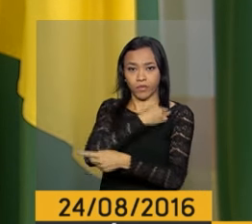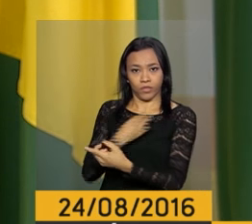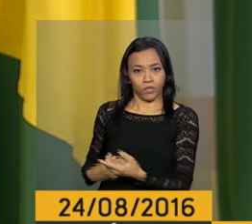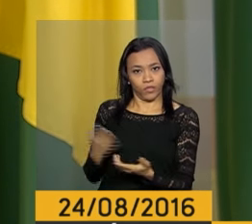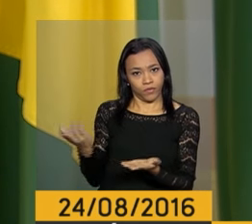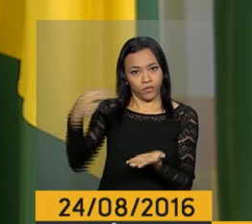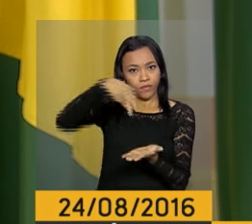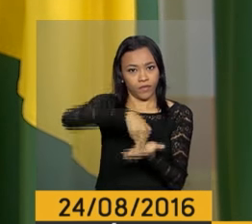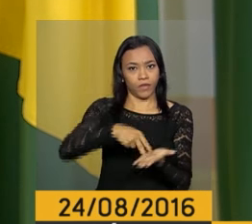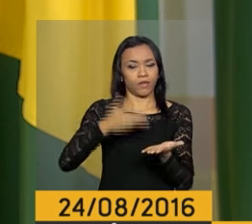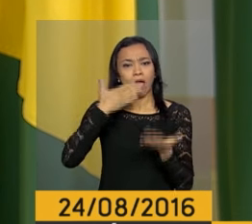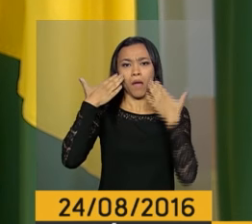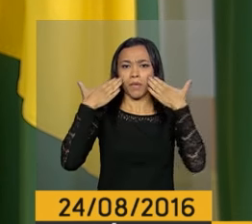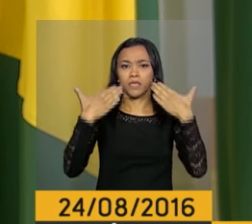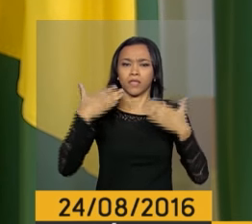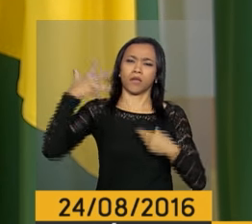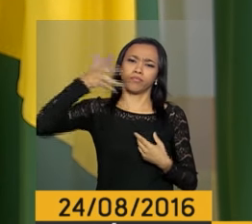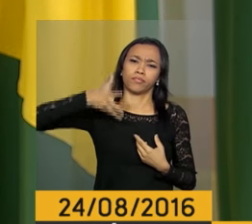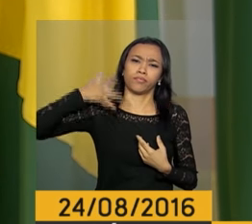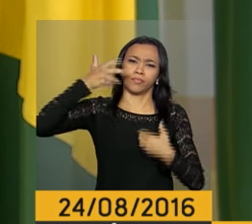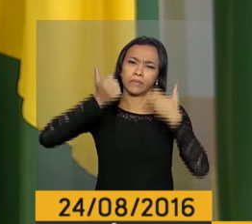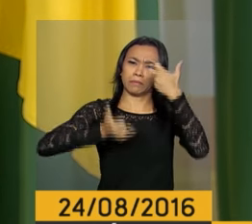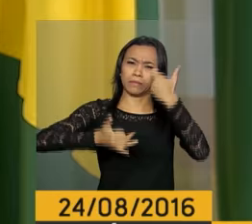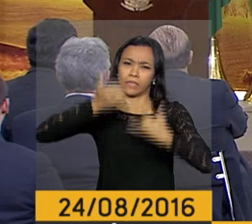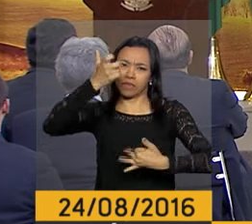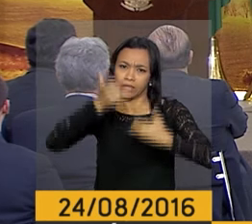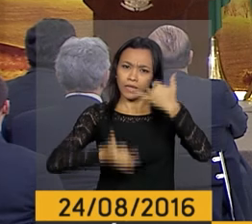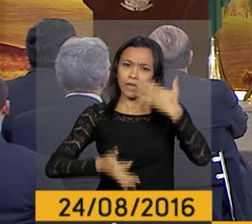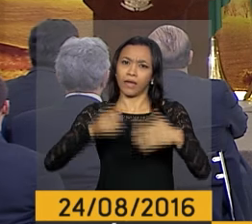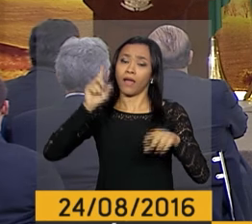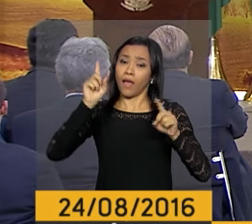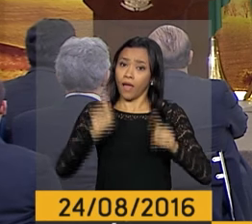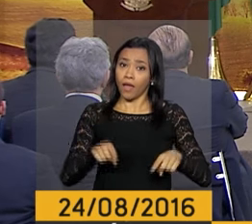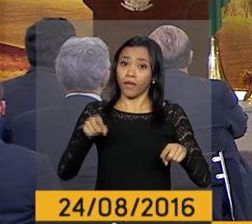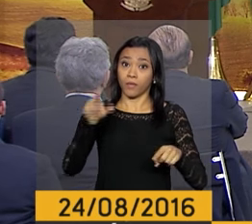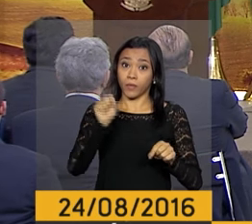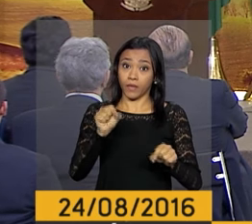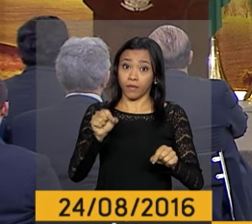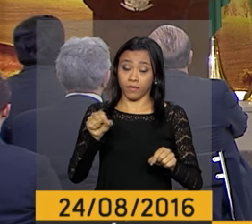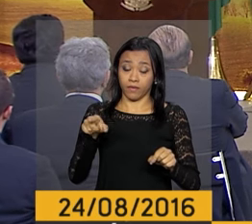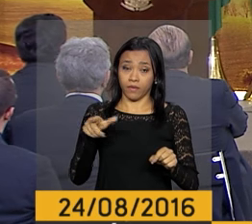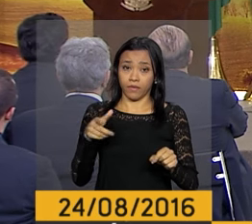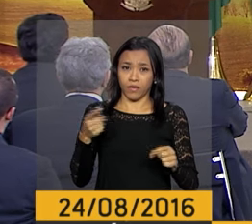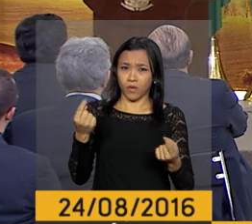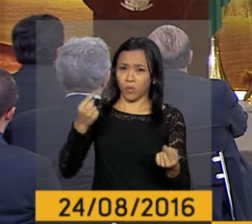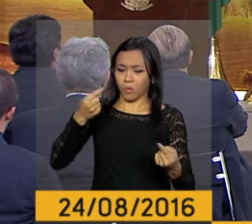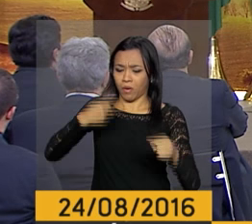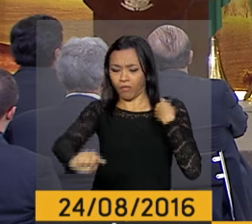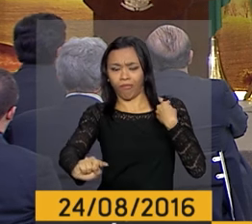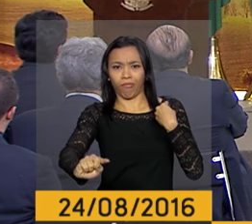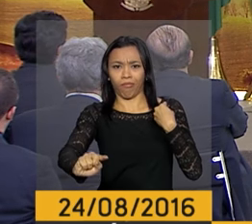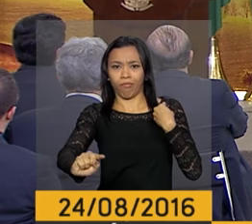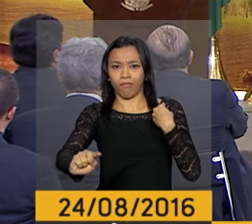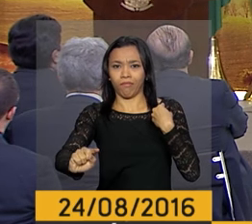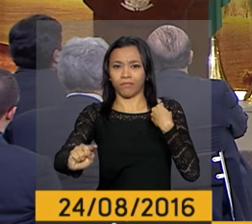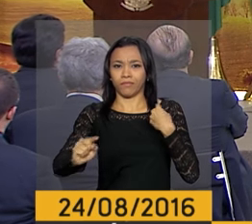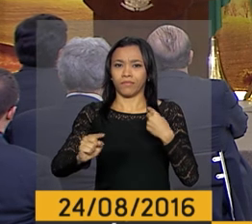no dia de hoje. É uma vangu é um contraste entre a vanguarda e o anacronismo.